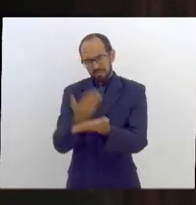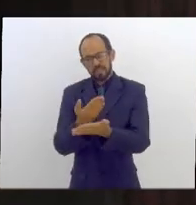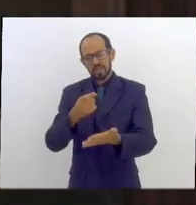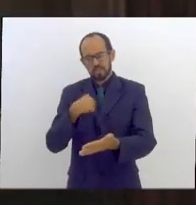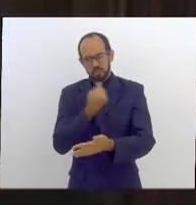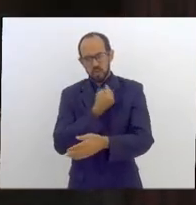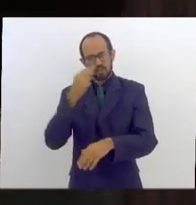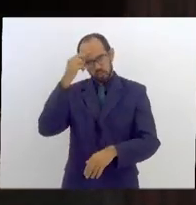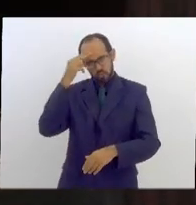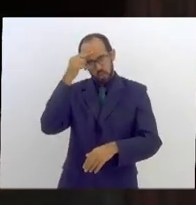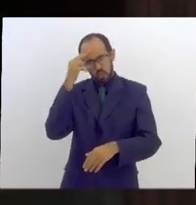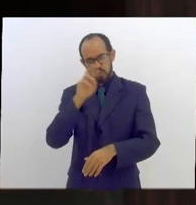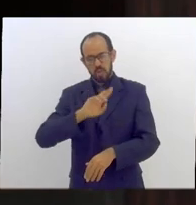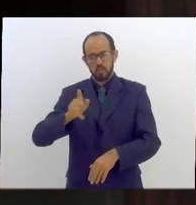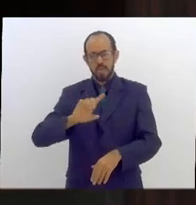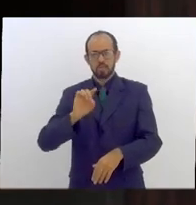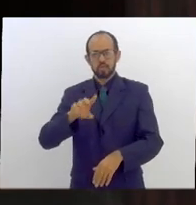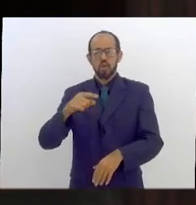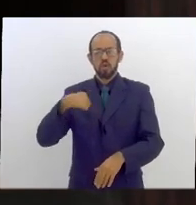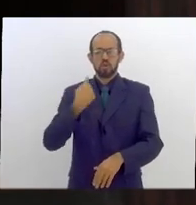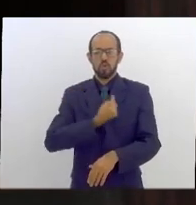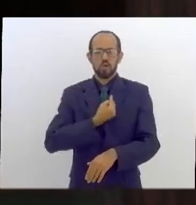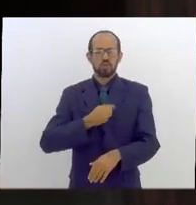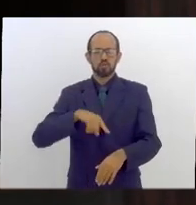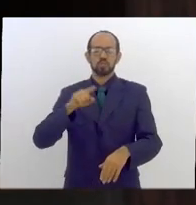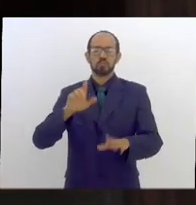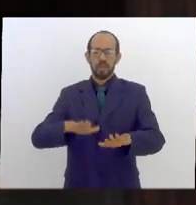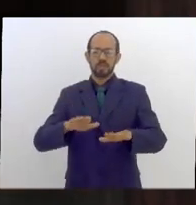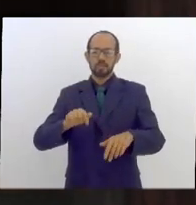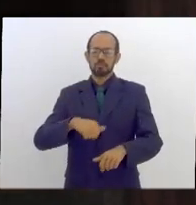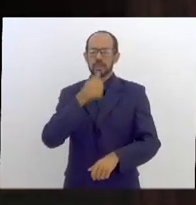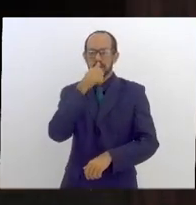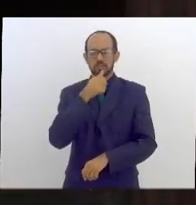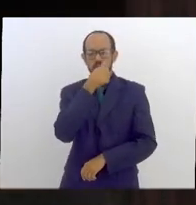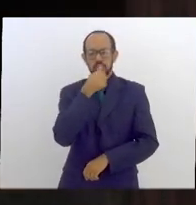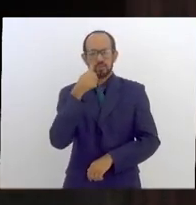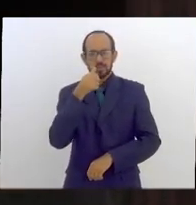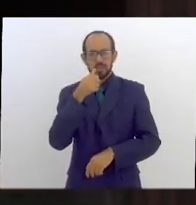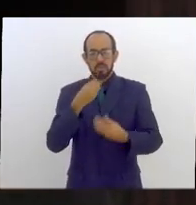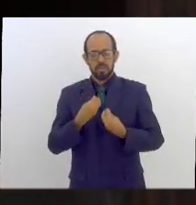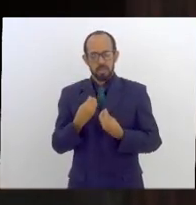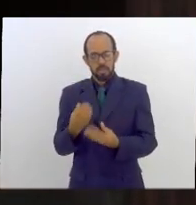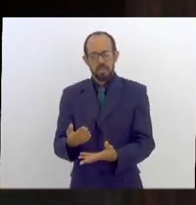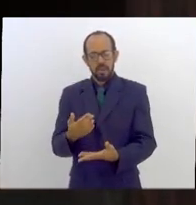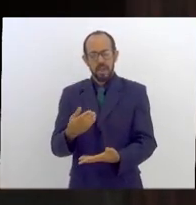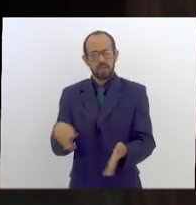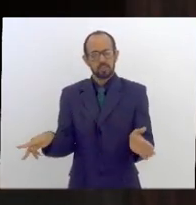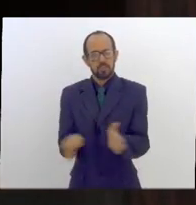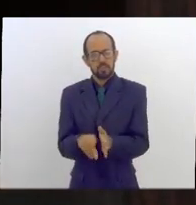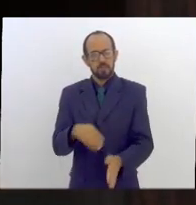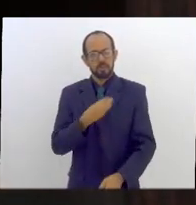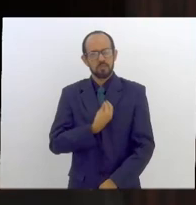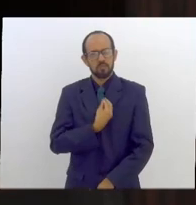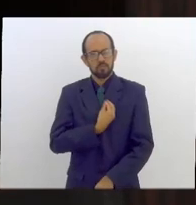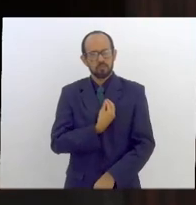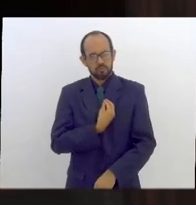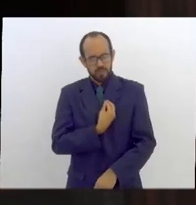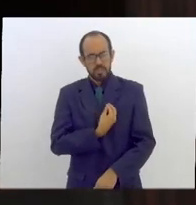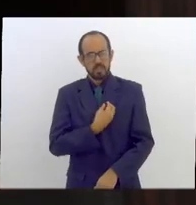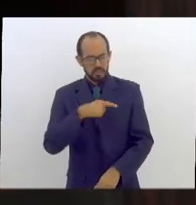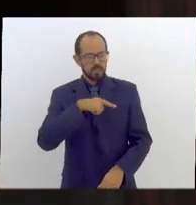nossos, mas de um povo pelo qual juramos entregar nossas vidas e do qual continuamos a receber os maiores índices de